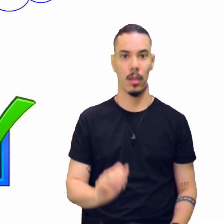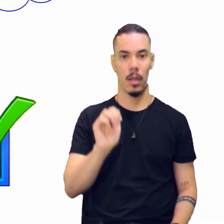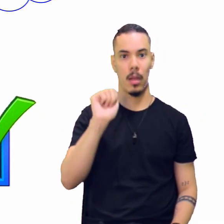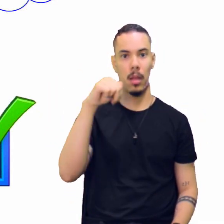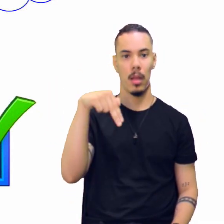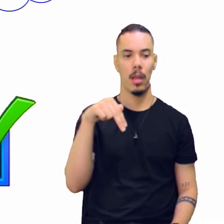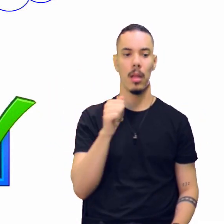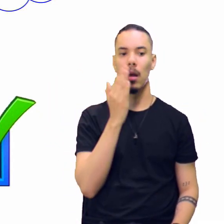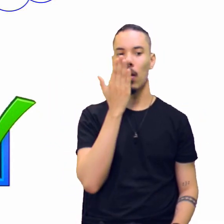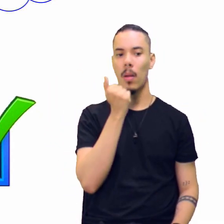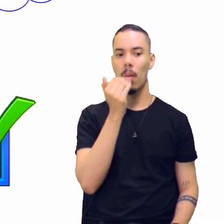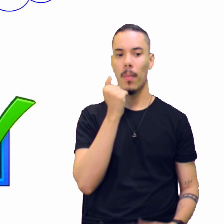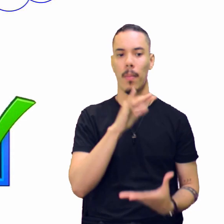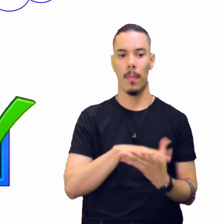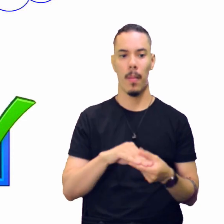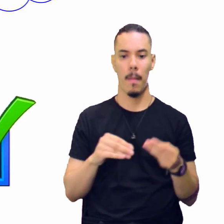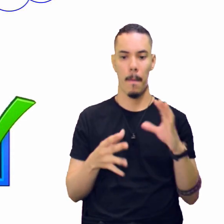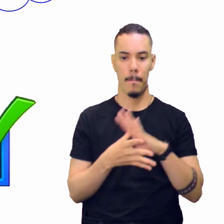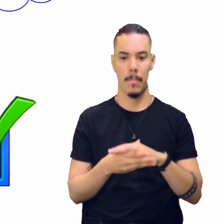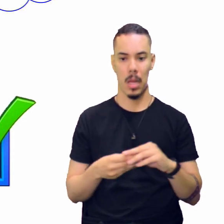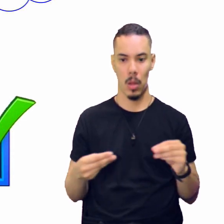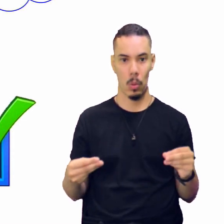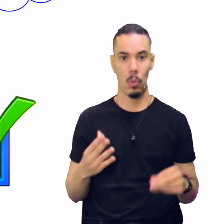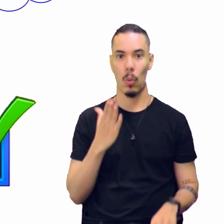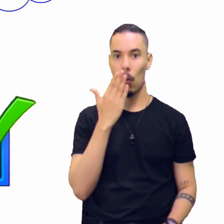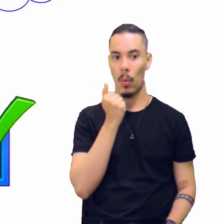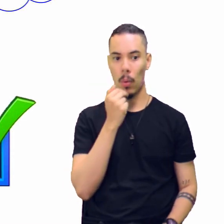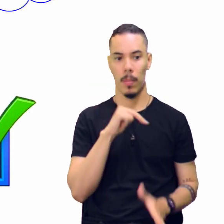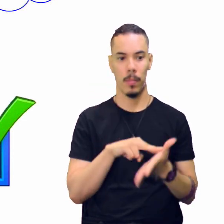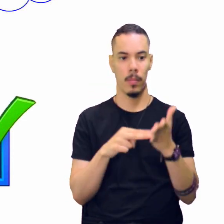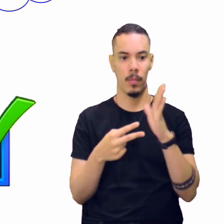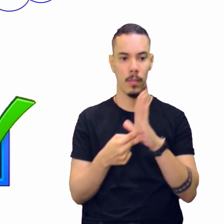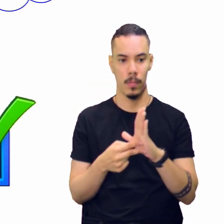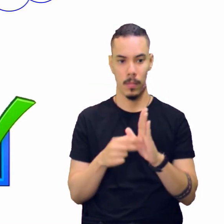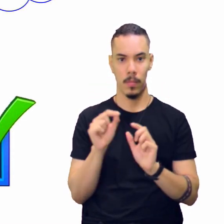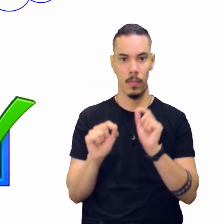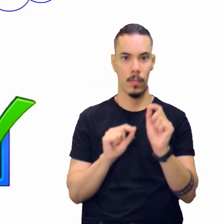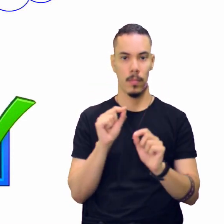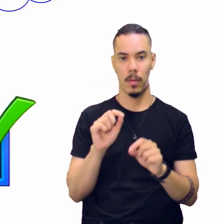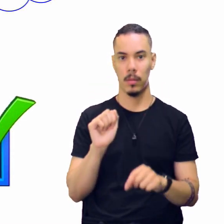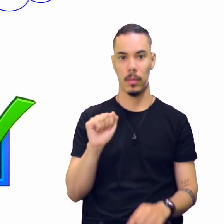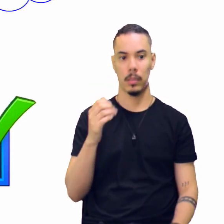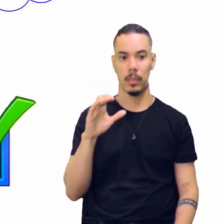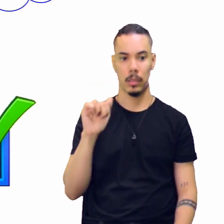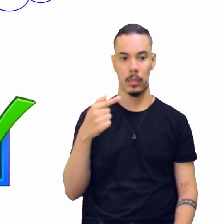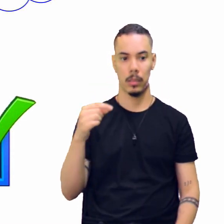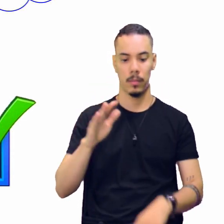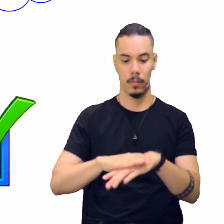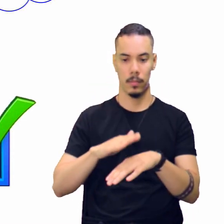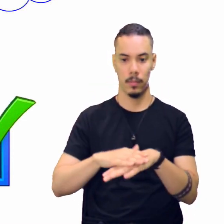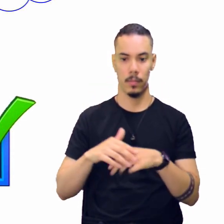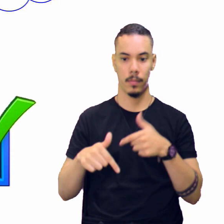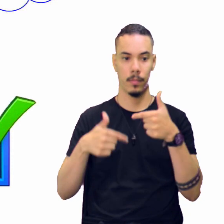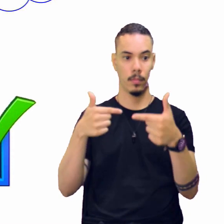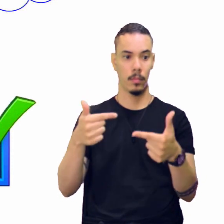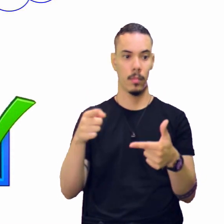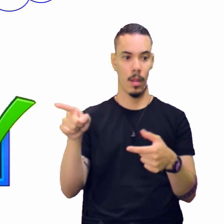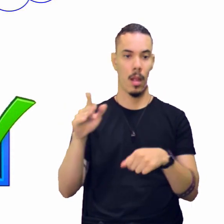Ana comeu mamão. Olha só, comeu é ação. Tá certo? Então, Ana é o